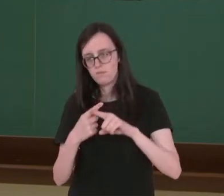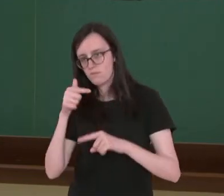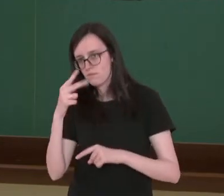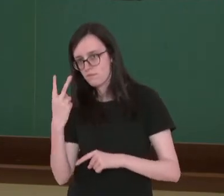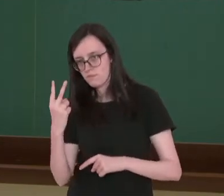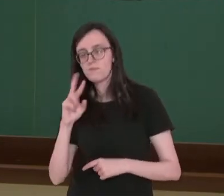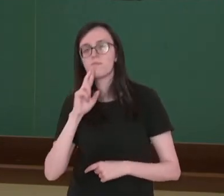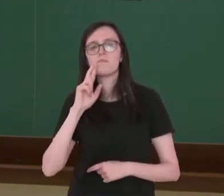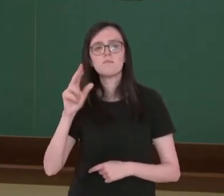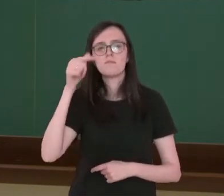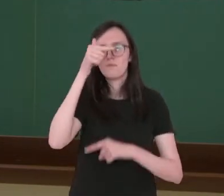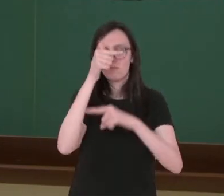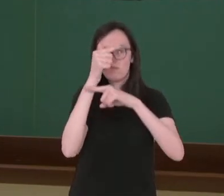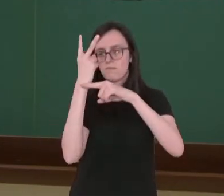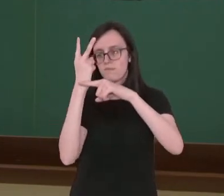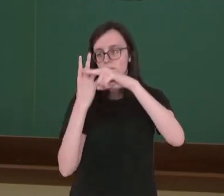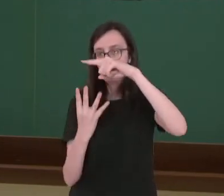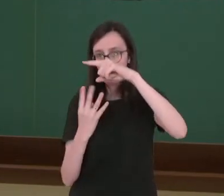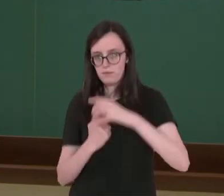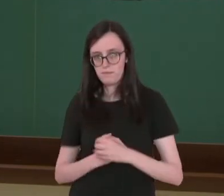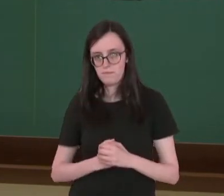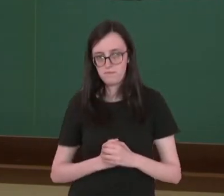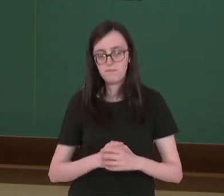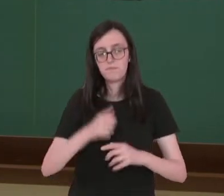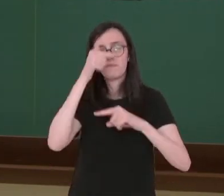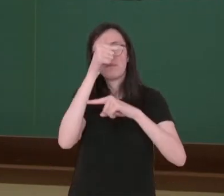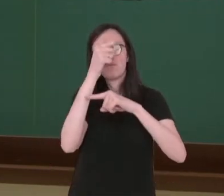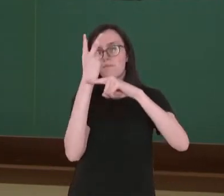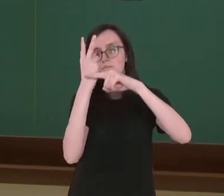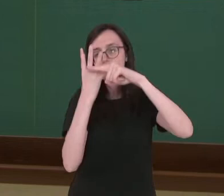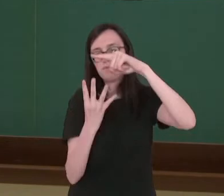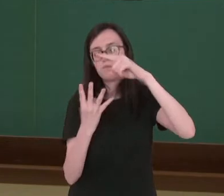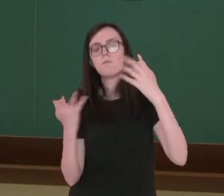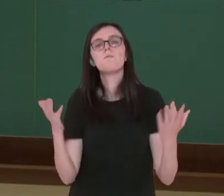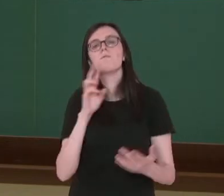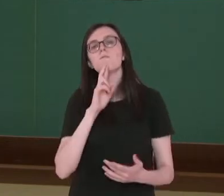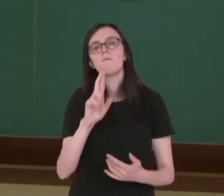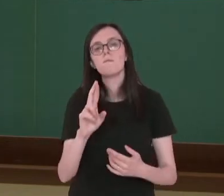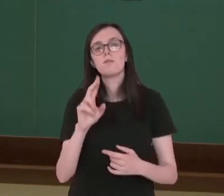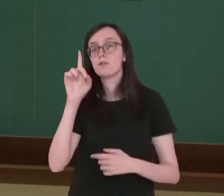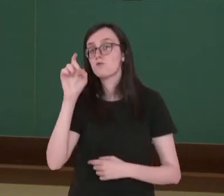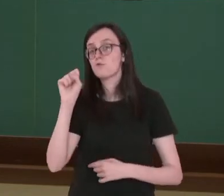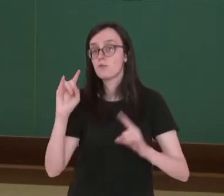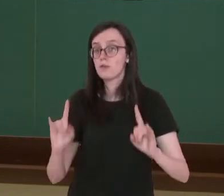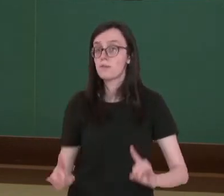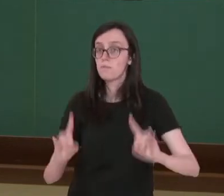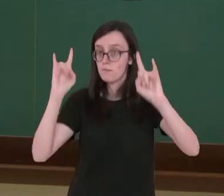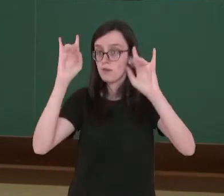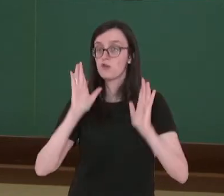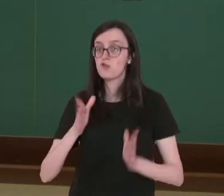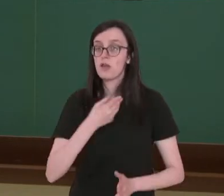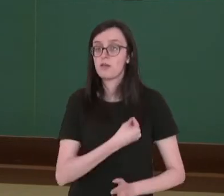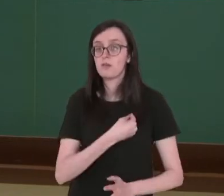72, 72, 4 vezes 1, 4. 72 dividido por 4, 18 apartamentos